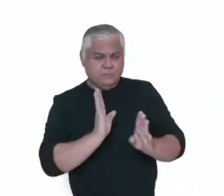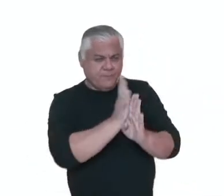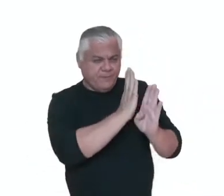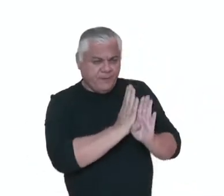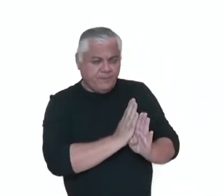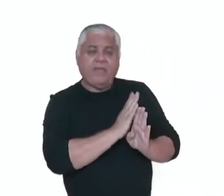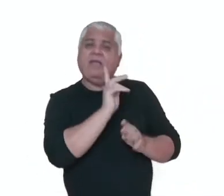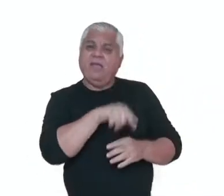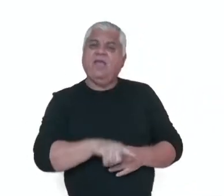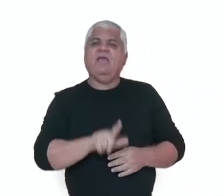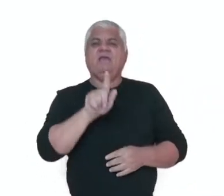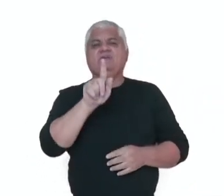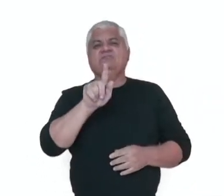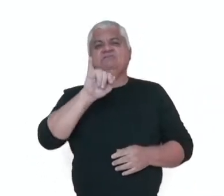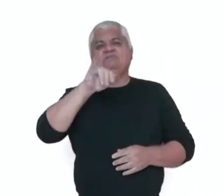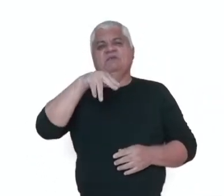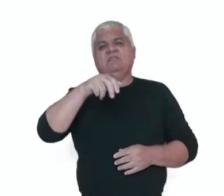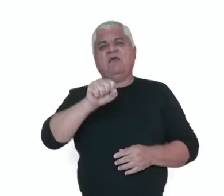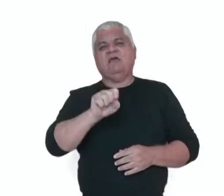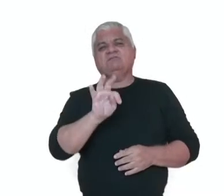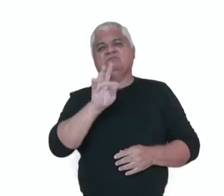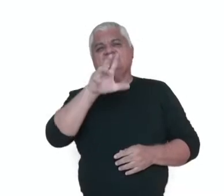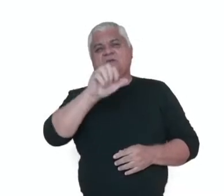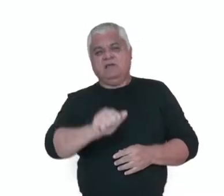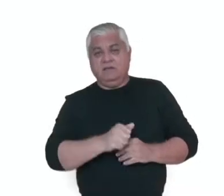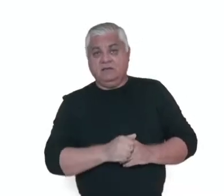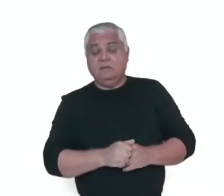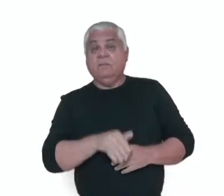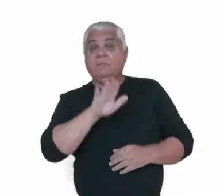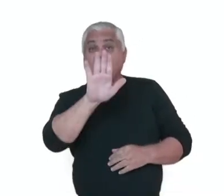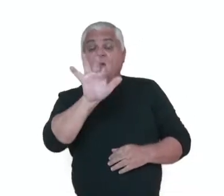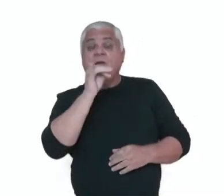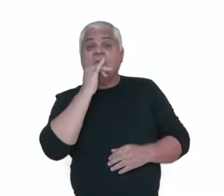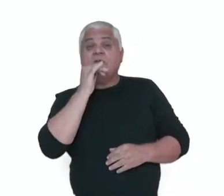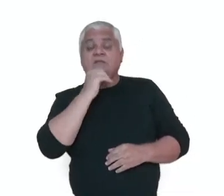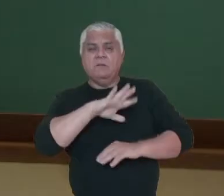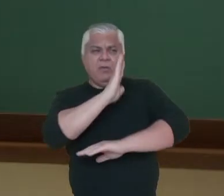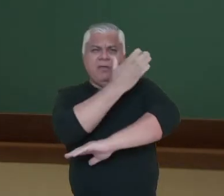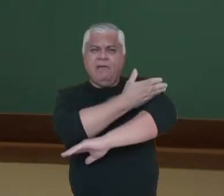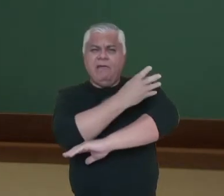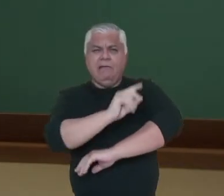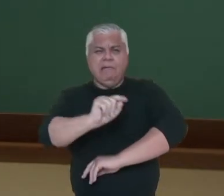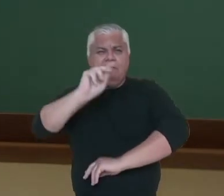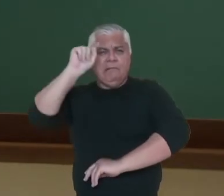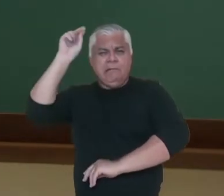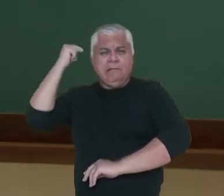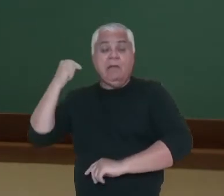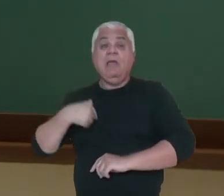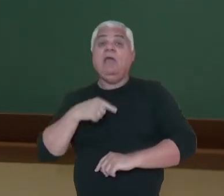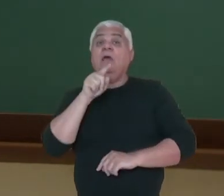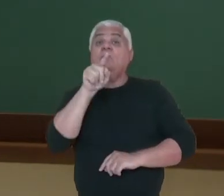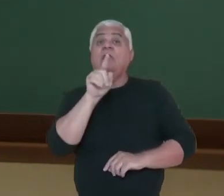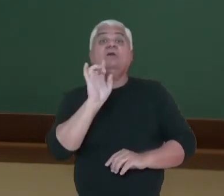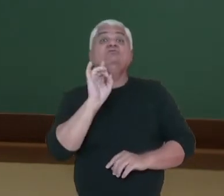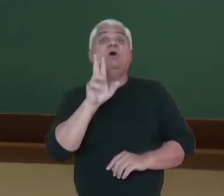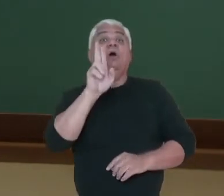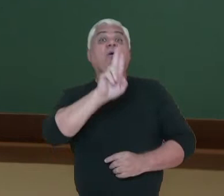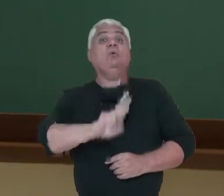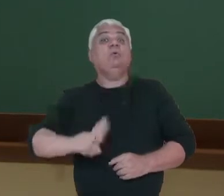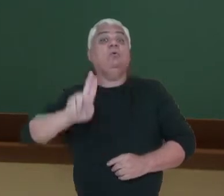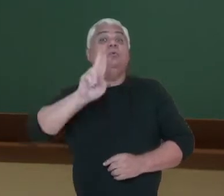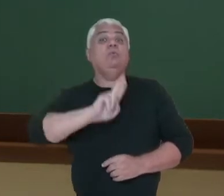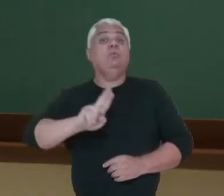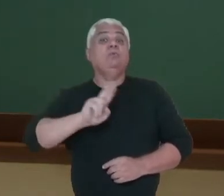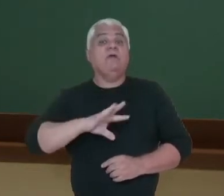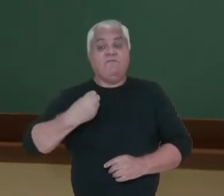como sendo movimentos ginásticos. Só que essa ginástica pré-histórica, ela tinha um caráter totalmente utilitário,